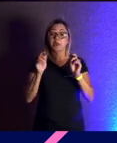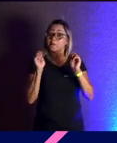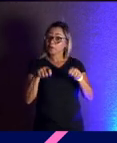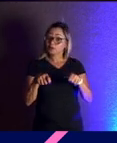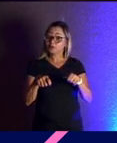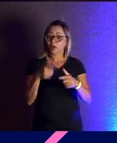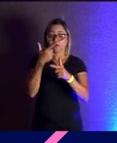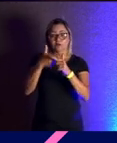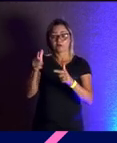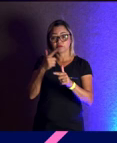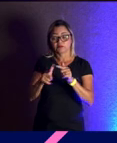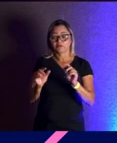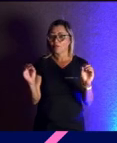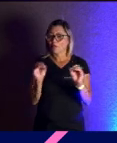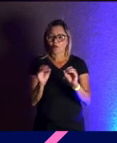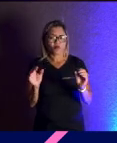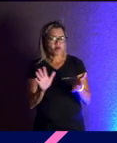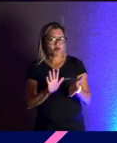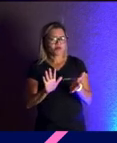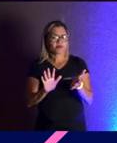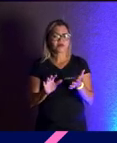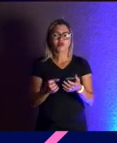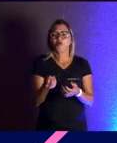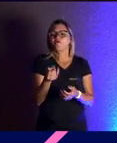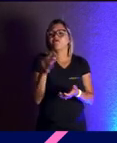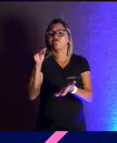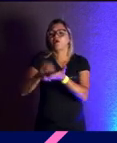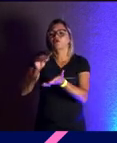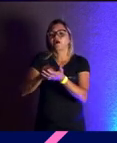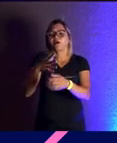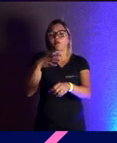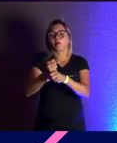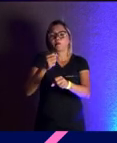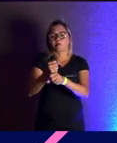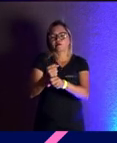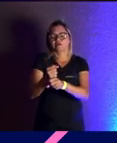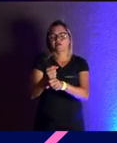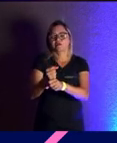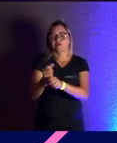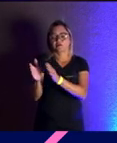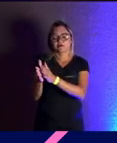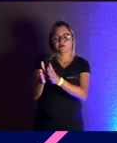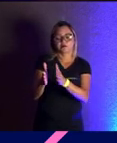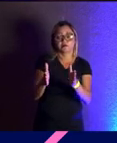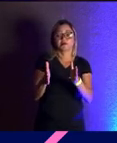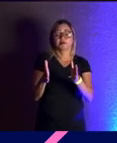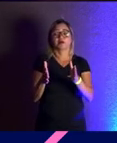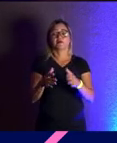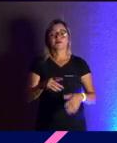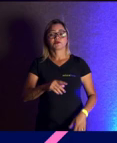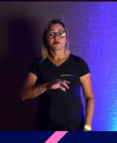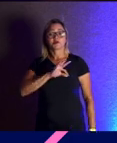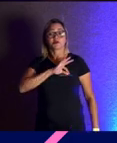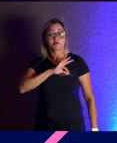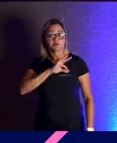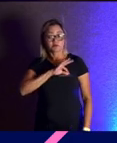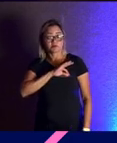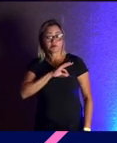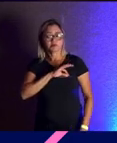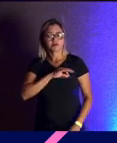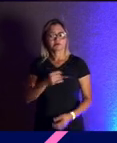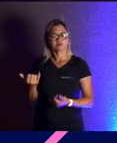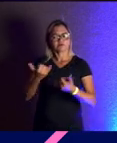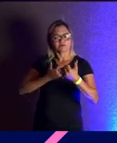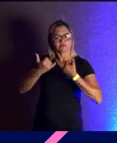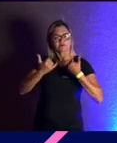poderia haver um problema, mas ele não estava quantificado. Então, a gente fez programas policiais mesmo, e sempre